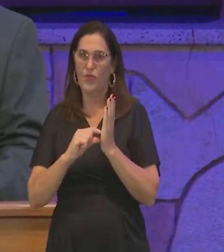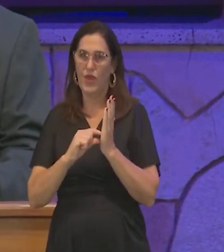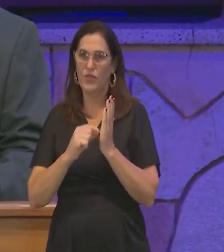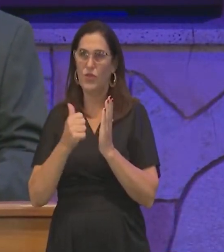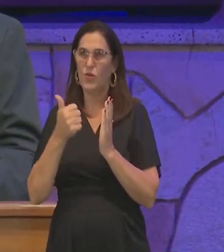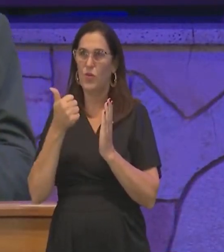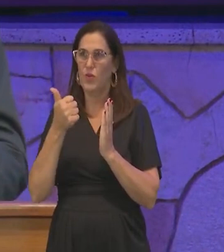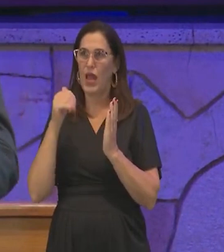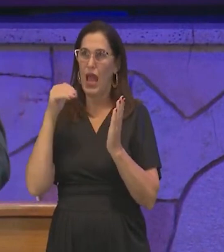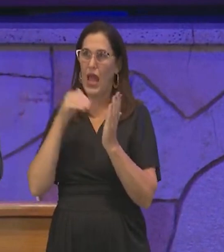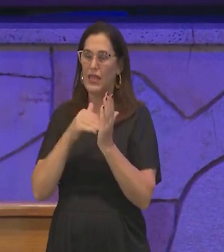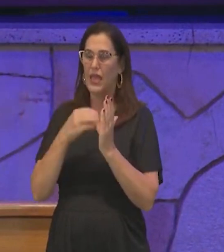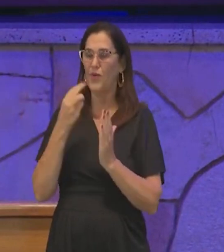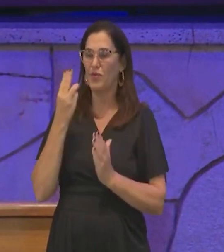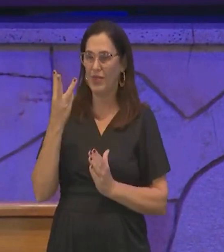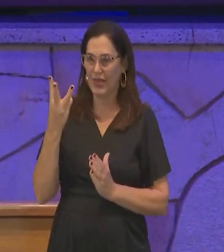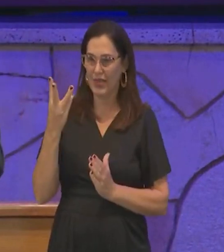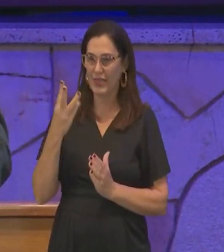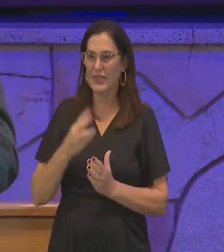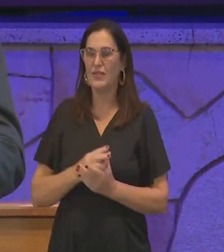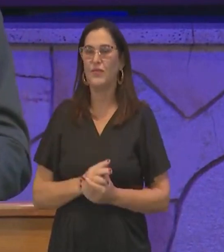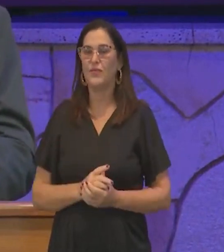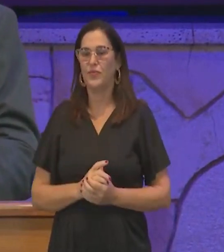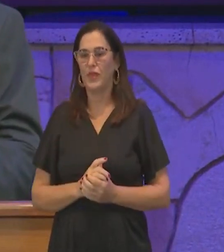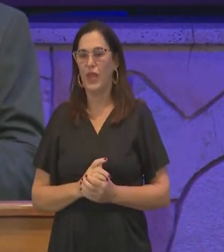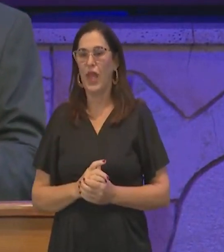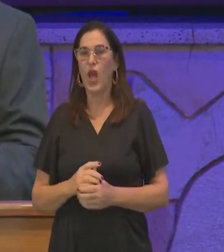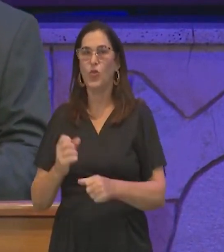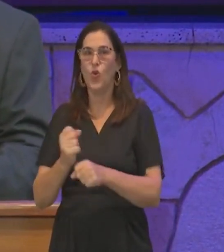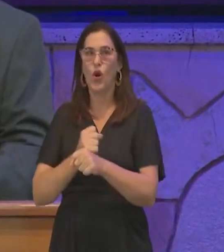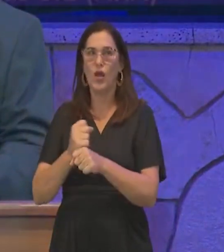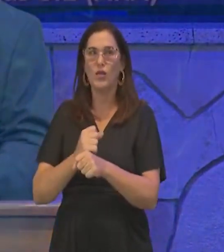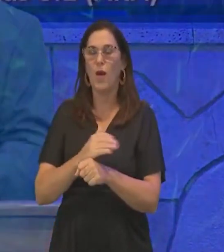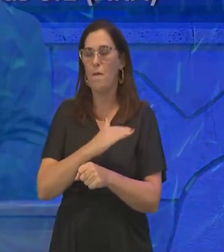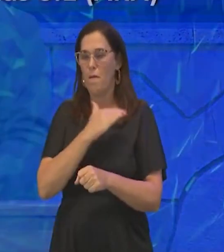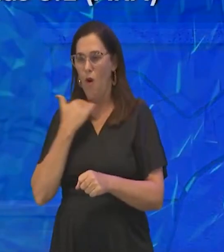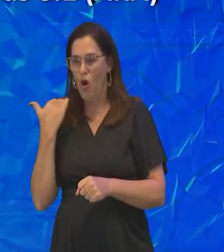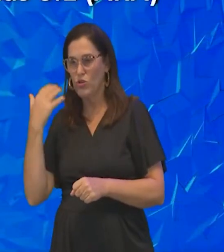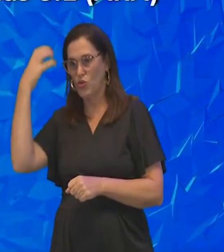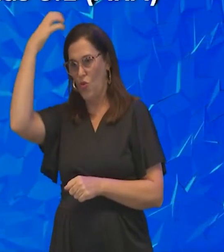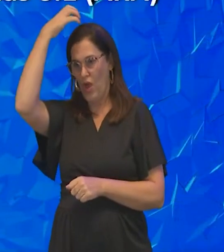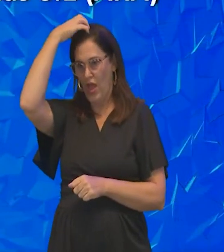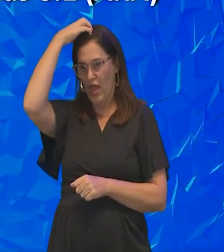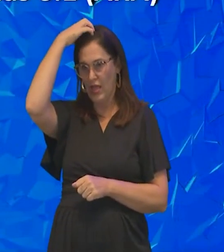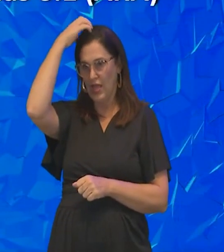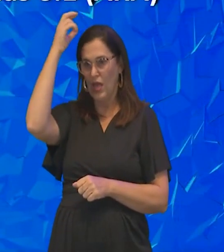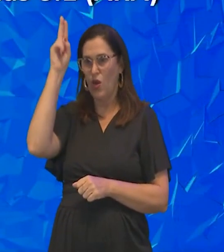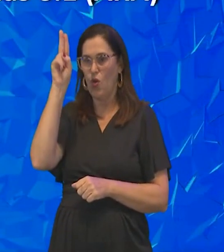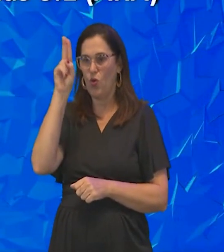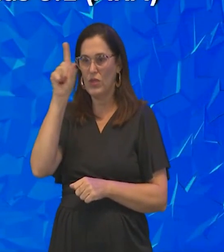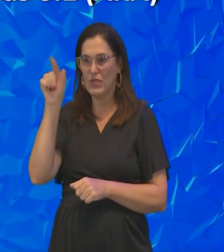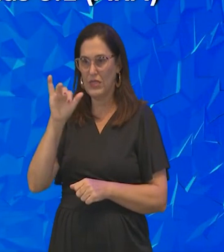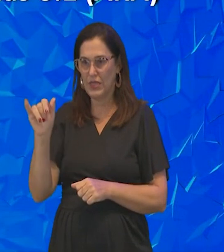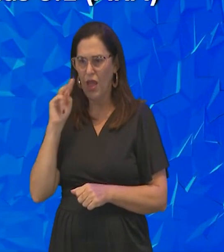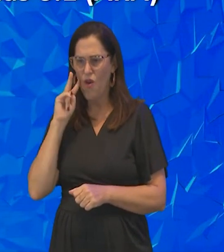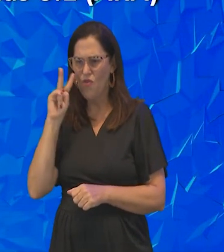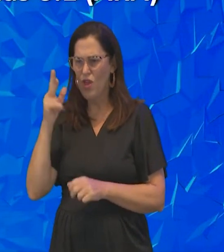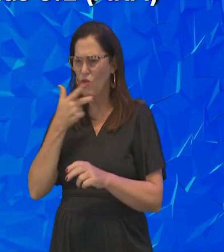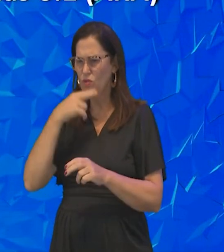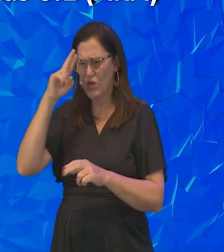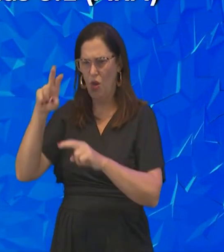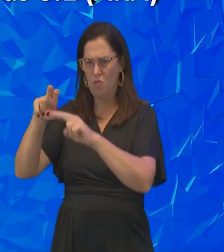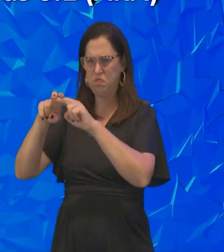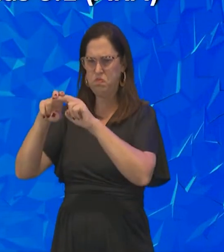verso 1 até o 13. No ano da morte do rei Uzias, eu vi o Senhor assentado sobre um alto e